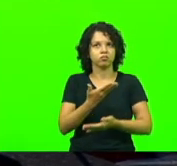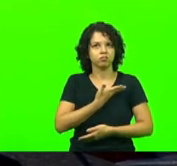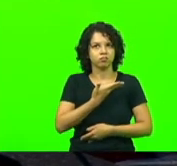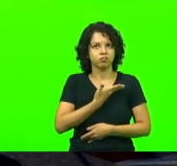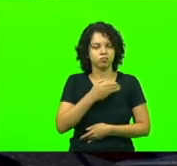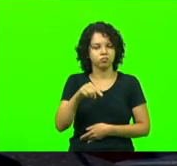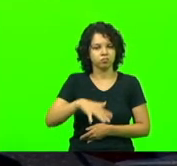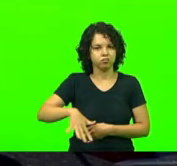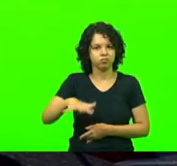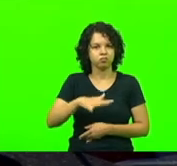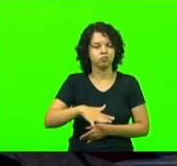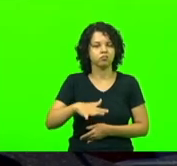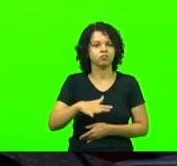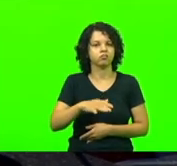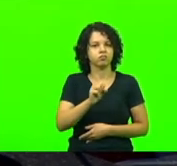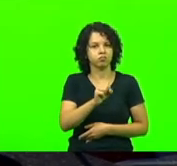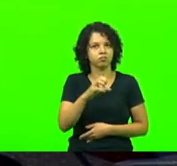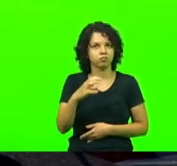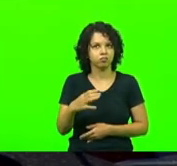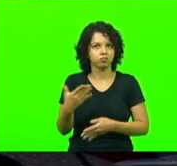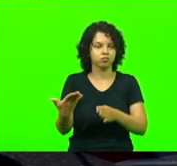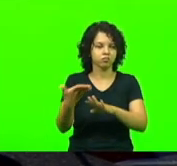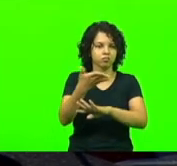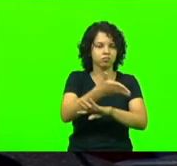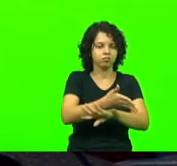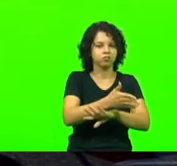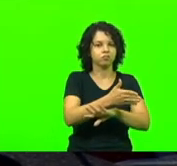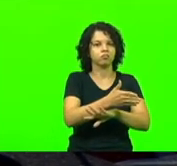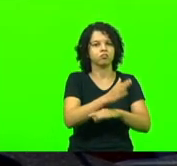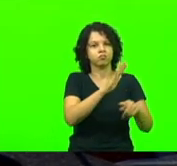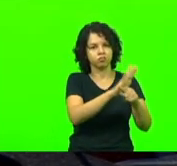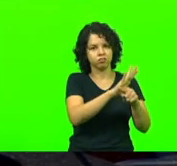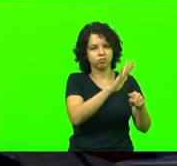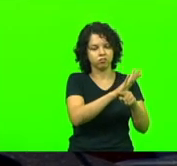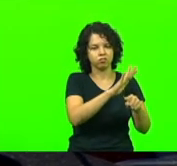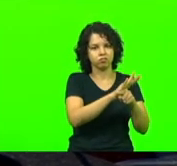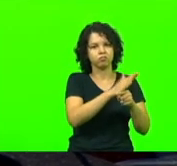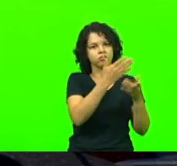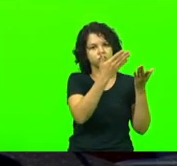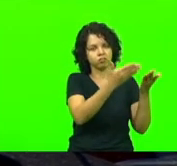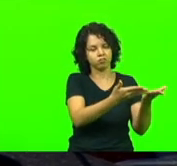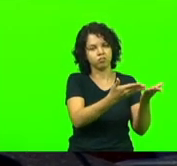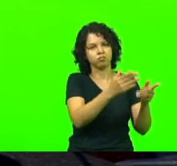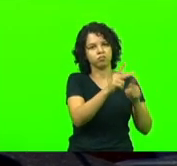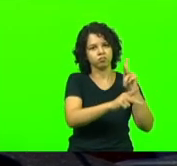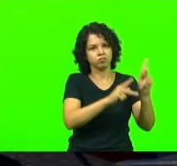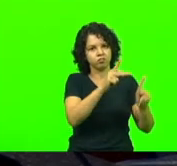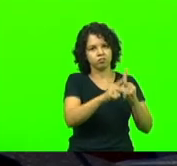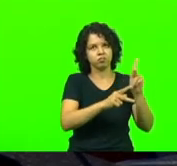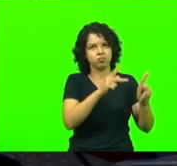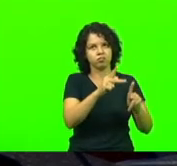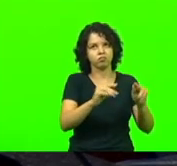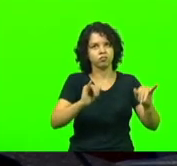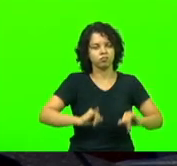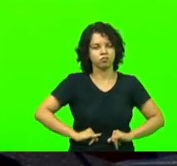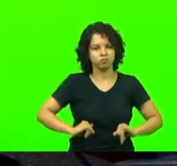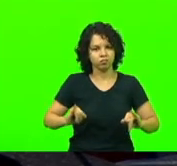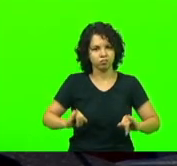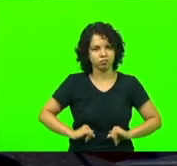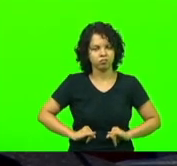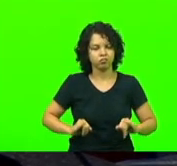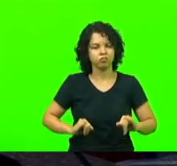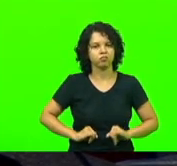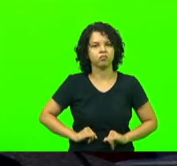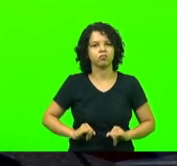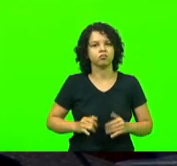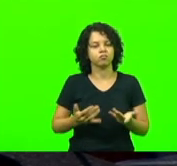Catarina, né, que estão lá em Petrópolis, ajudando aquela população que está sofrendo, perdendo lá